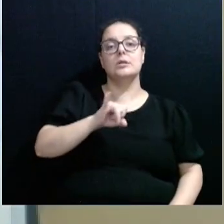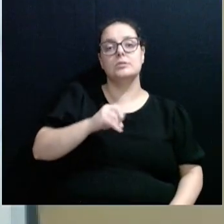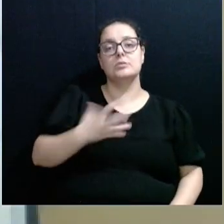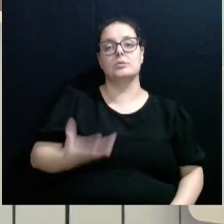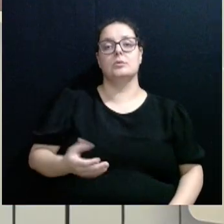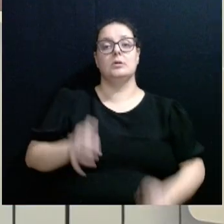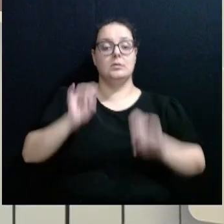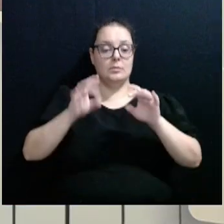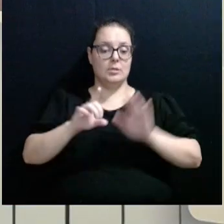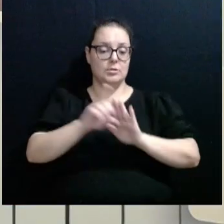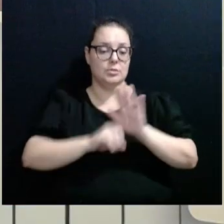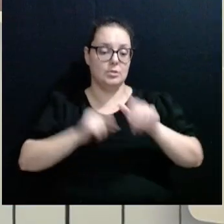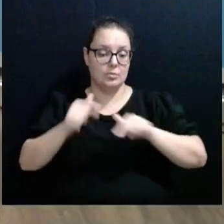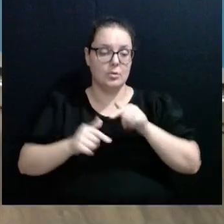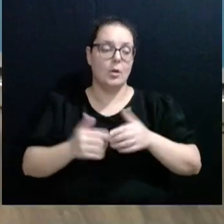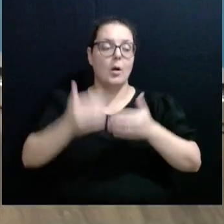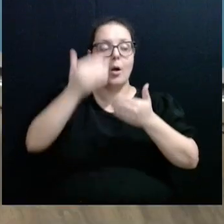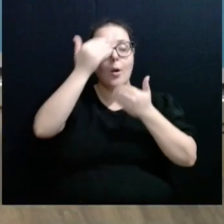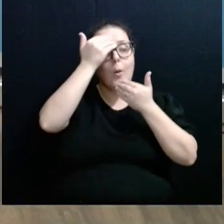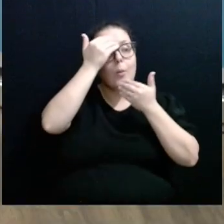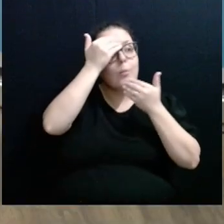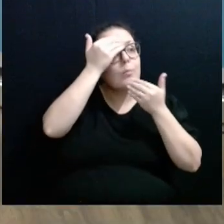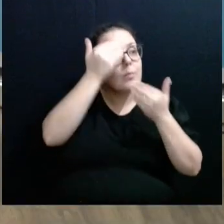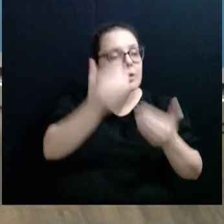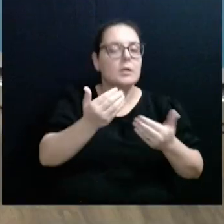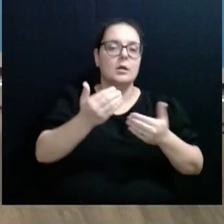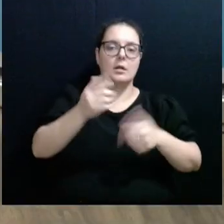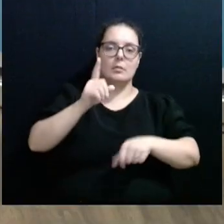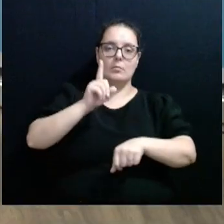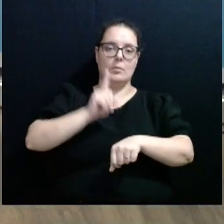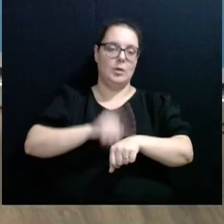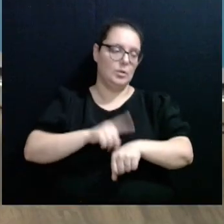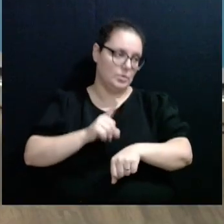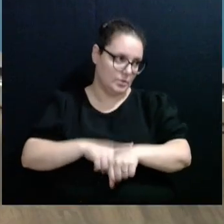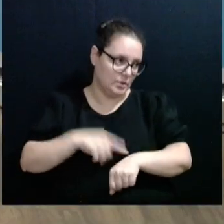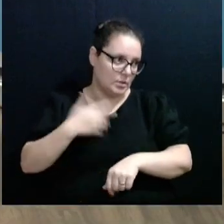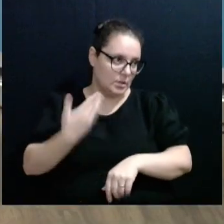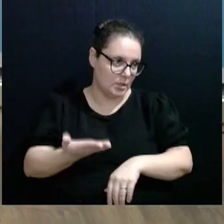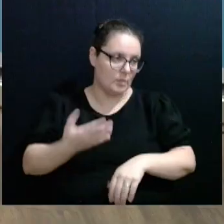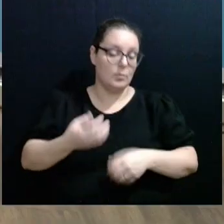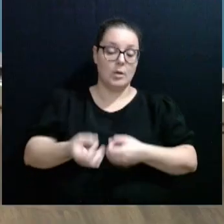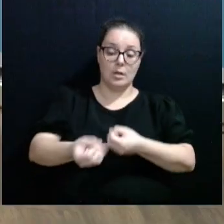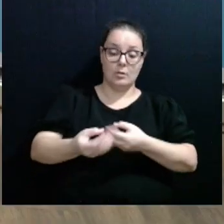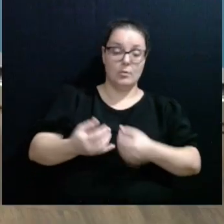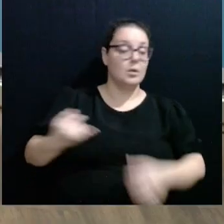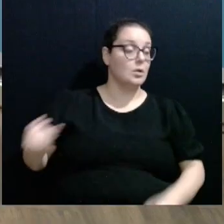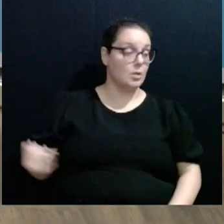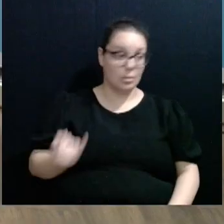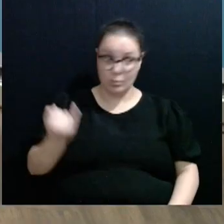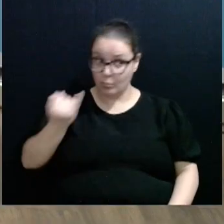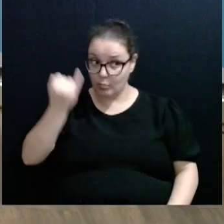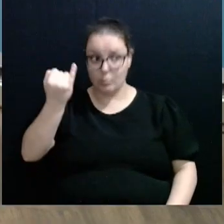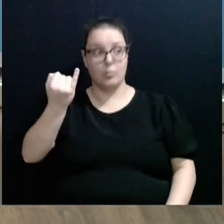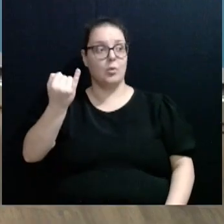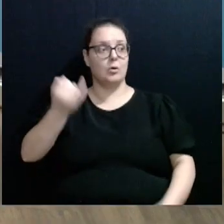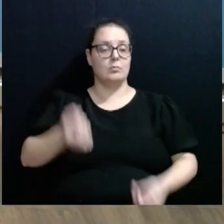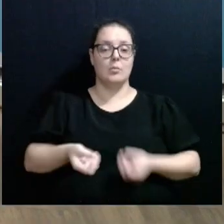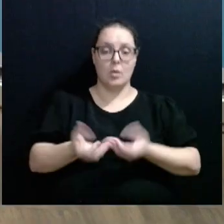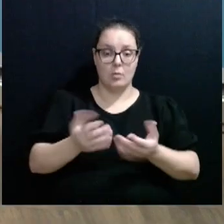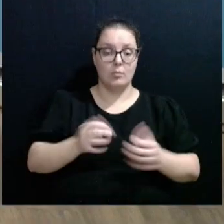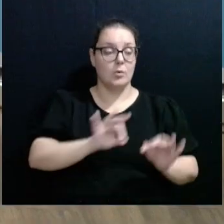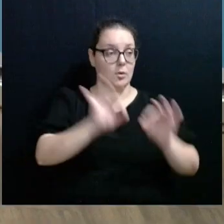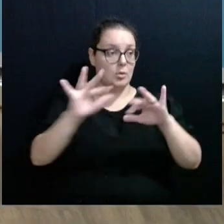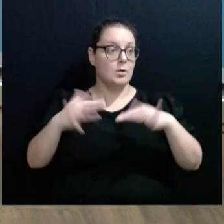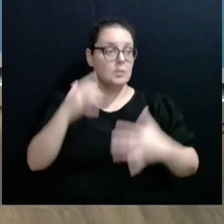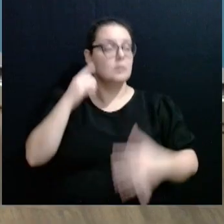Trabalho, muito obrigado pela disponibilidade do seu tempo, as informações que foram passadas aqui de grande valia para o nosso telespectador.